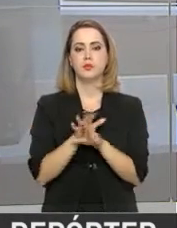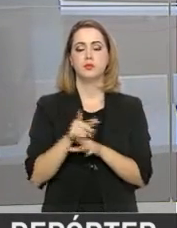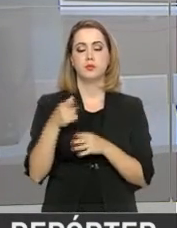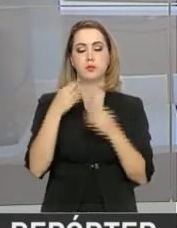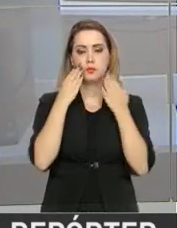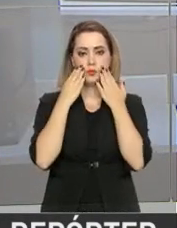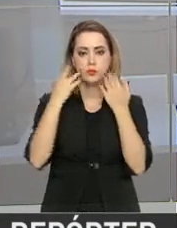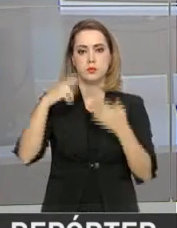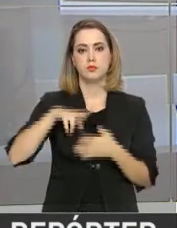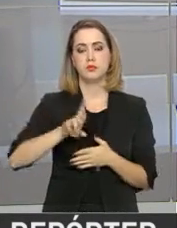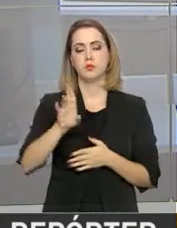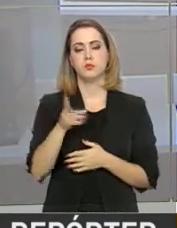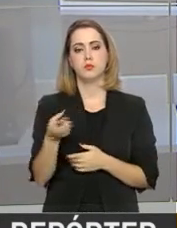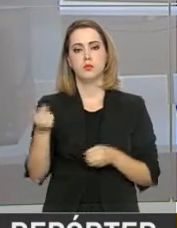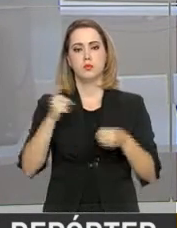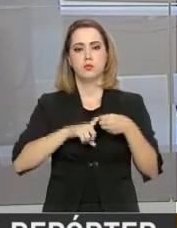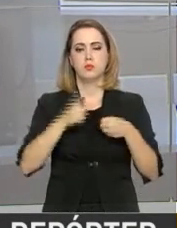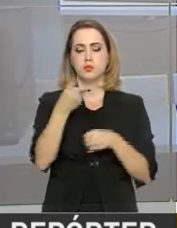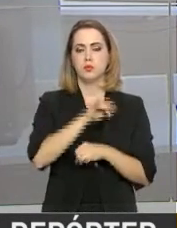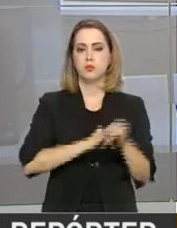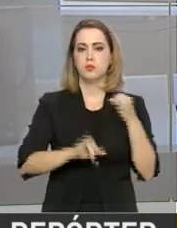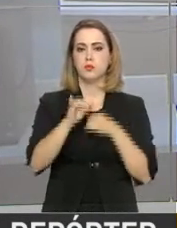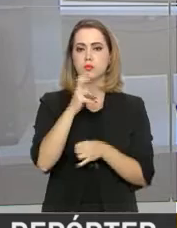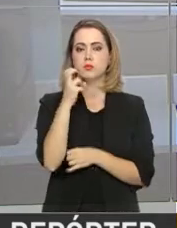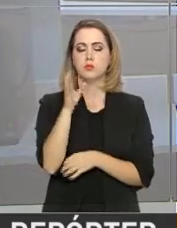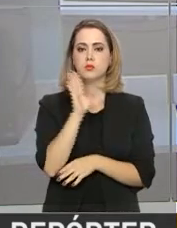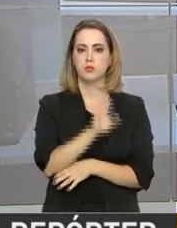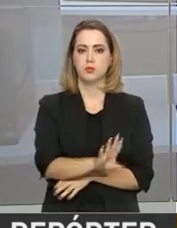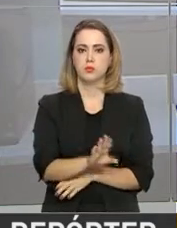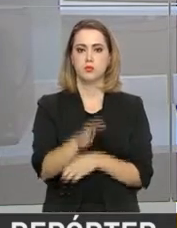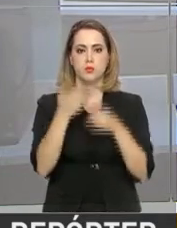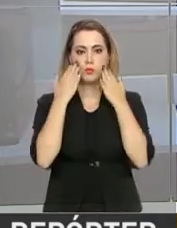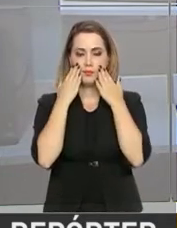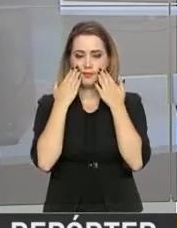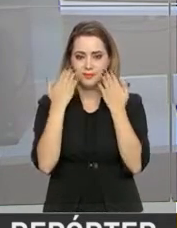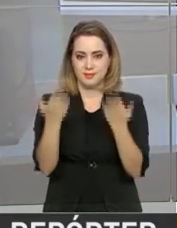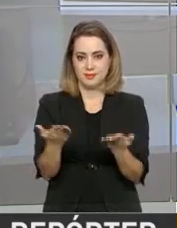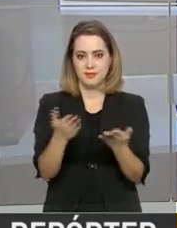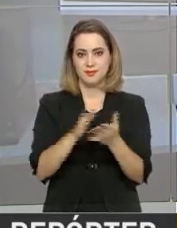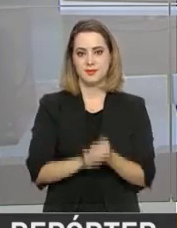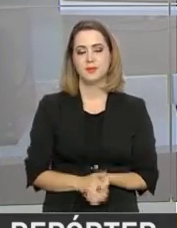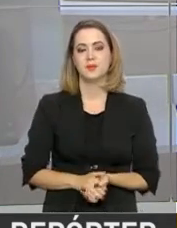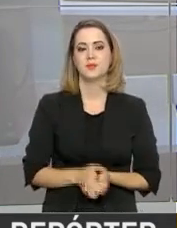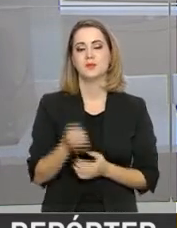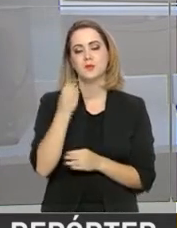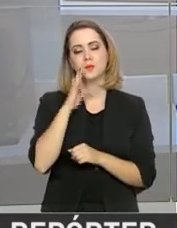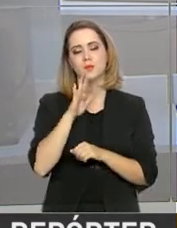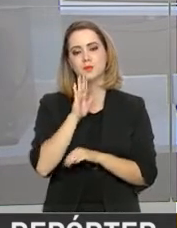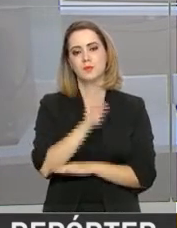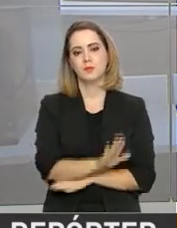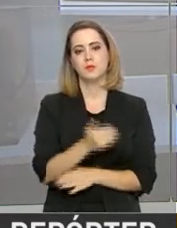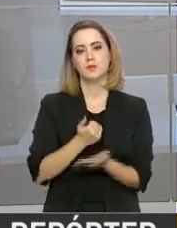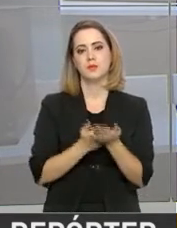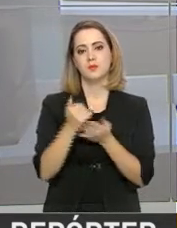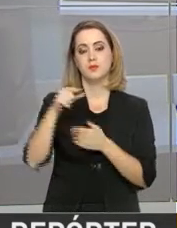Repórter NBR. Voltamos a qualquer momento com outras informações ou às 5 da tarde na nossa próxima edição. Uma boa tarde para